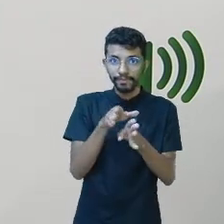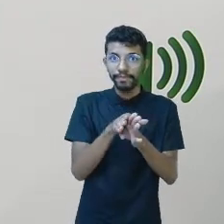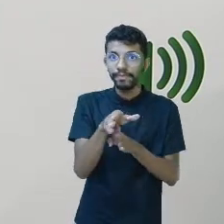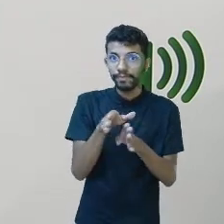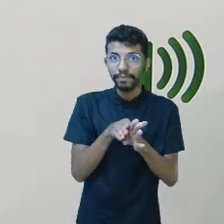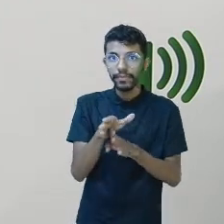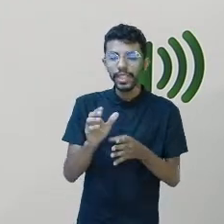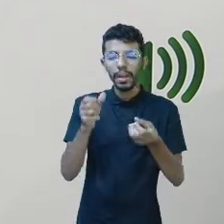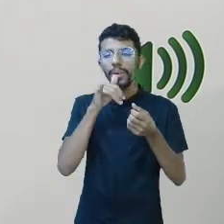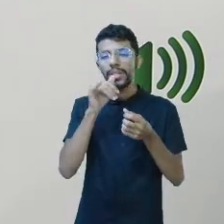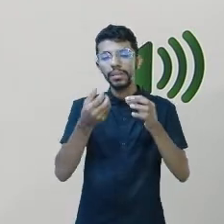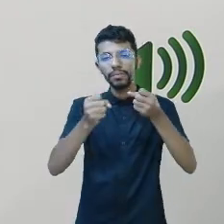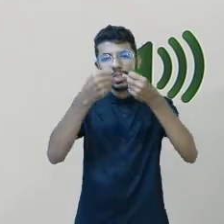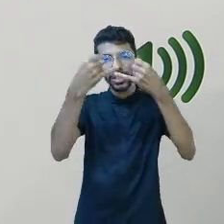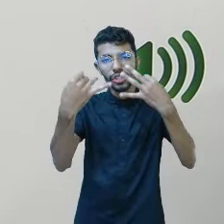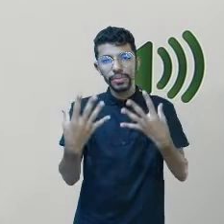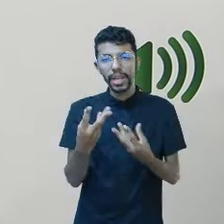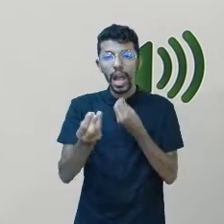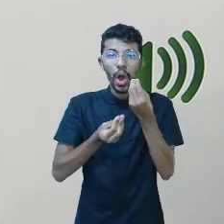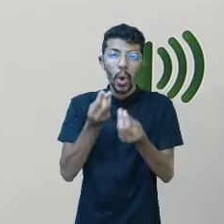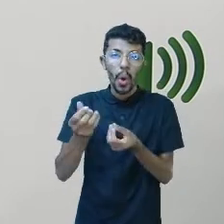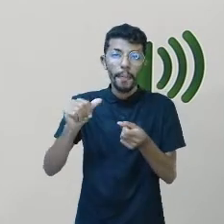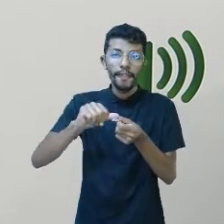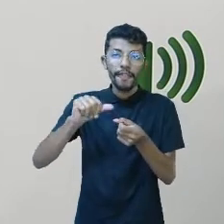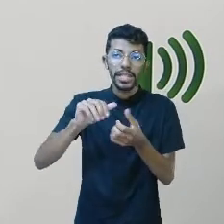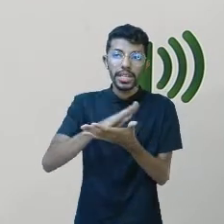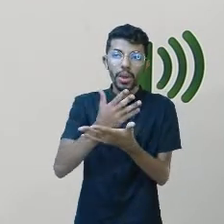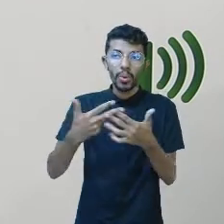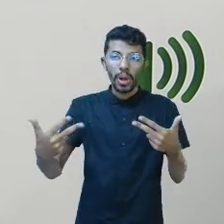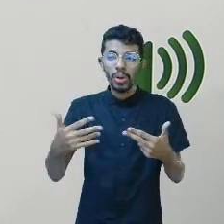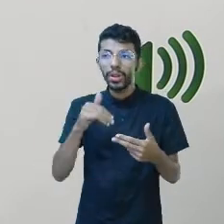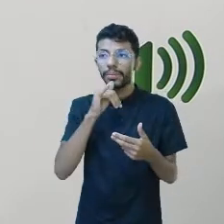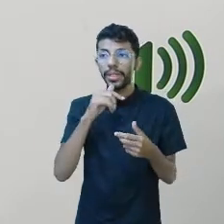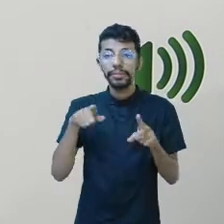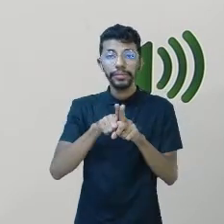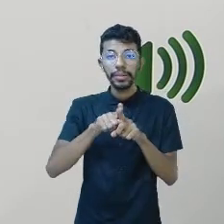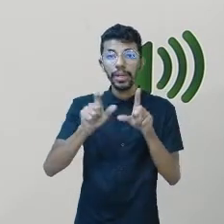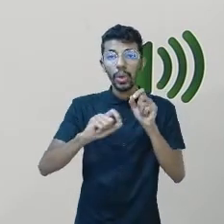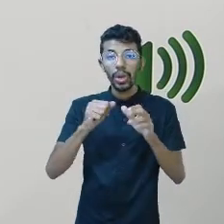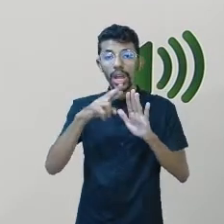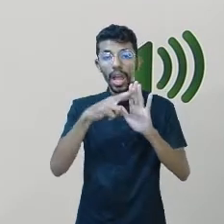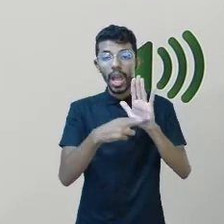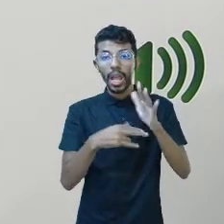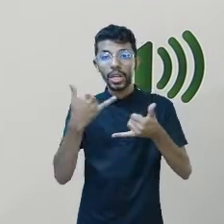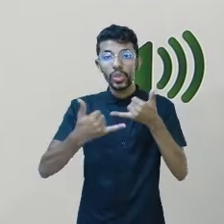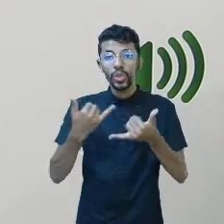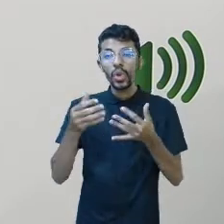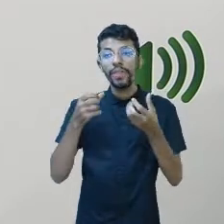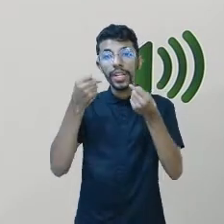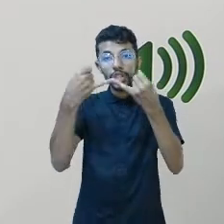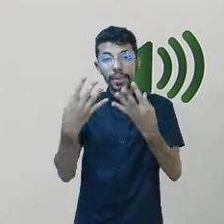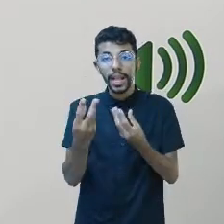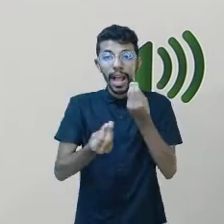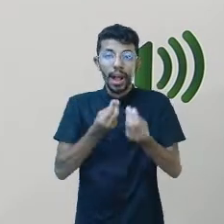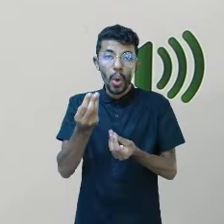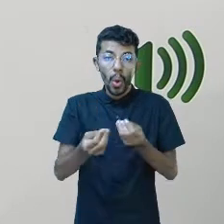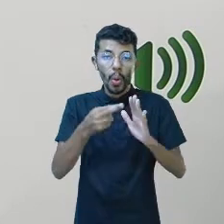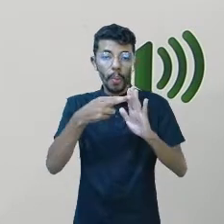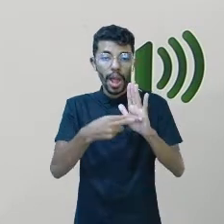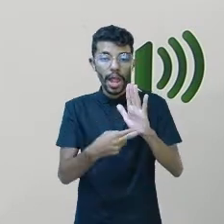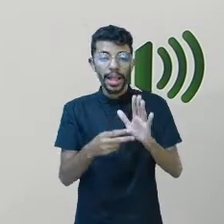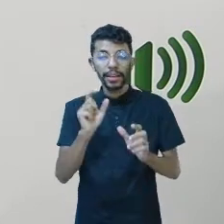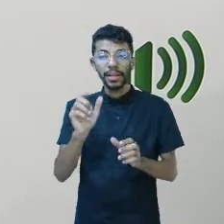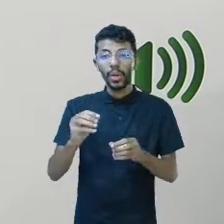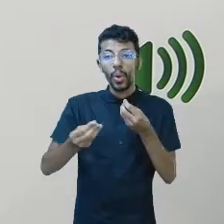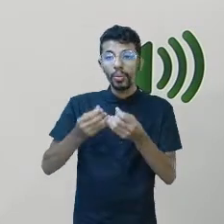vai explicar como se faz alguma coisa. Se for uma regra de jogo, vai explicar as regras daquele jogo, como ele vai ser jogado, quem